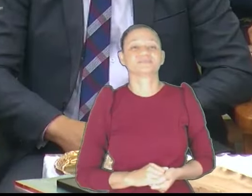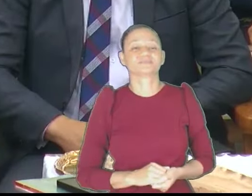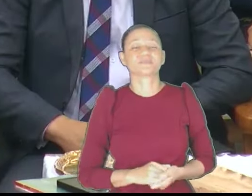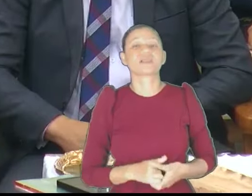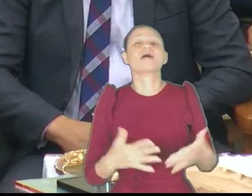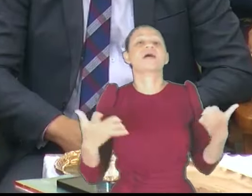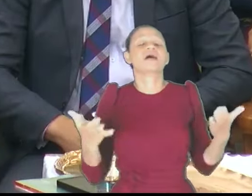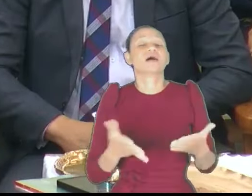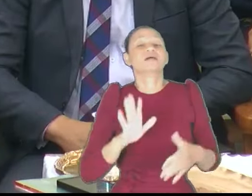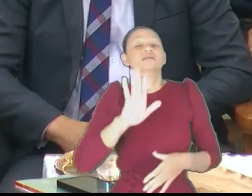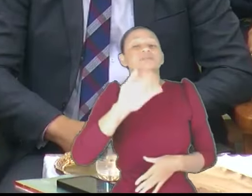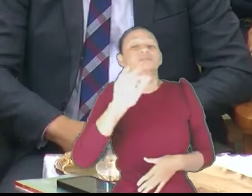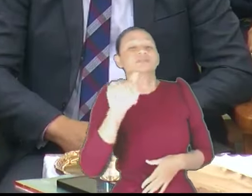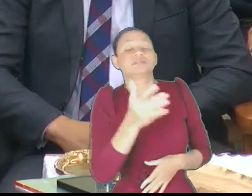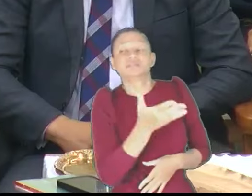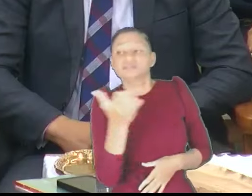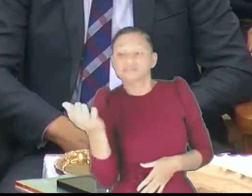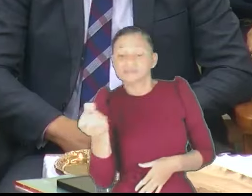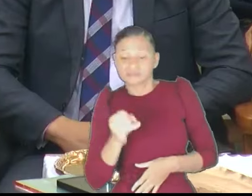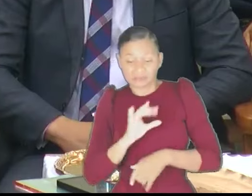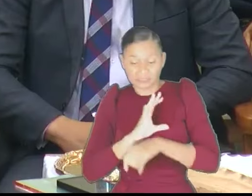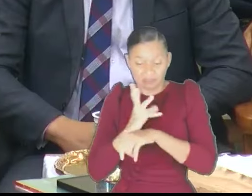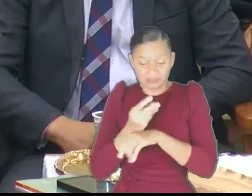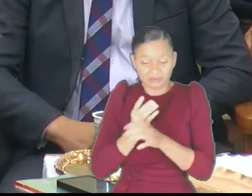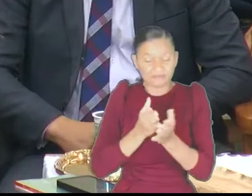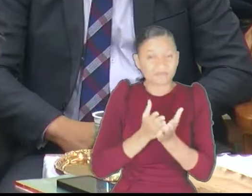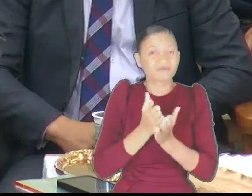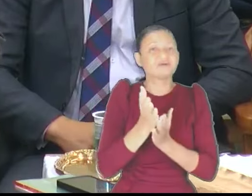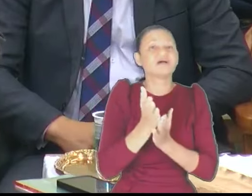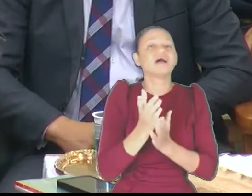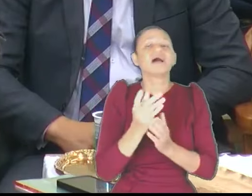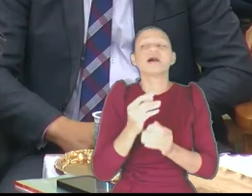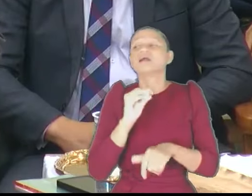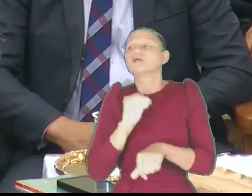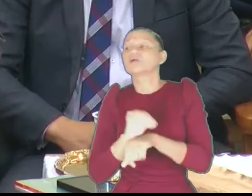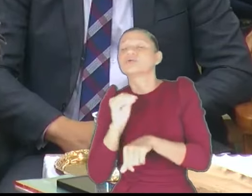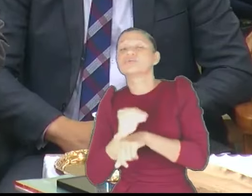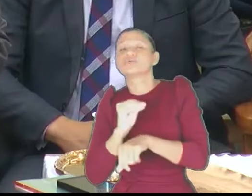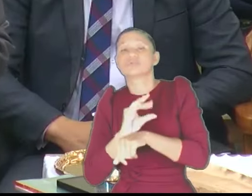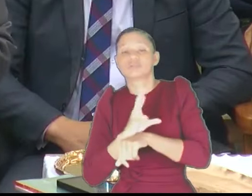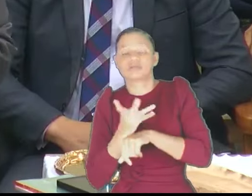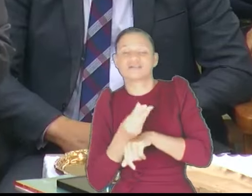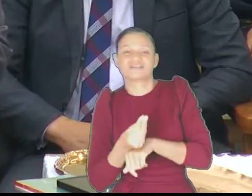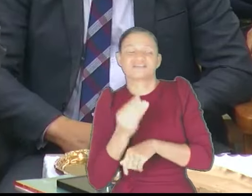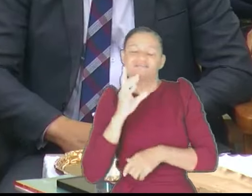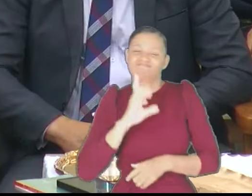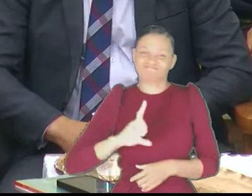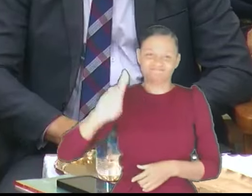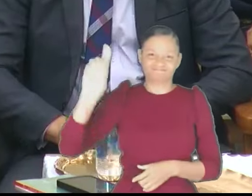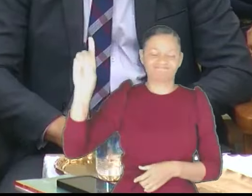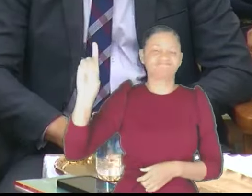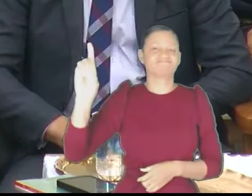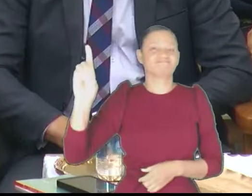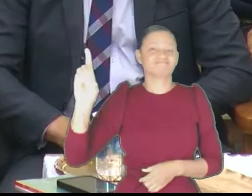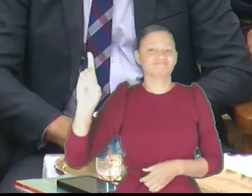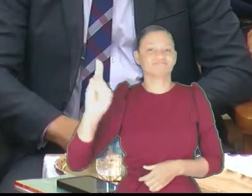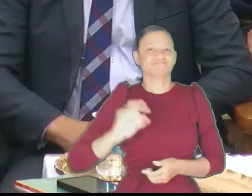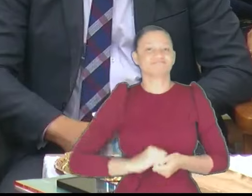Agora, se a igreja é fiel, quem cuida da igreja é Deus.